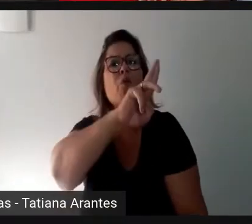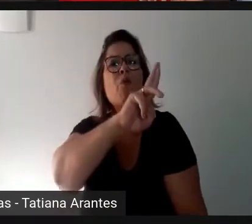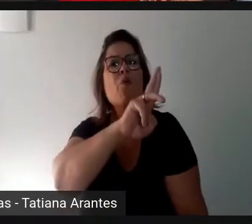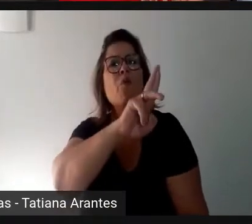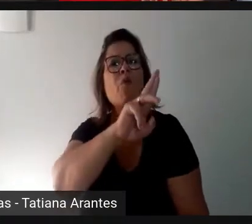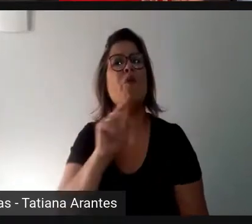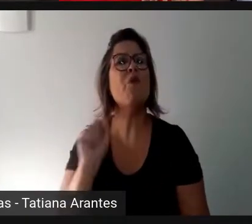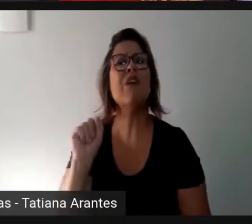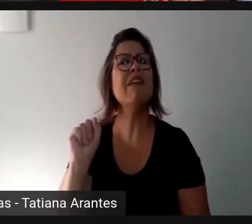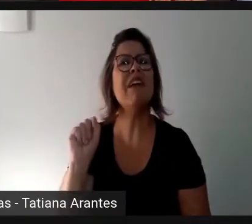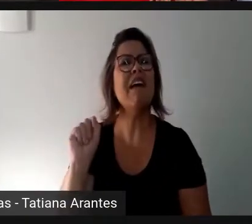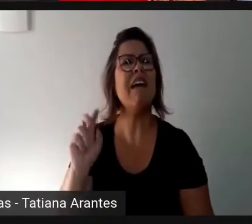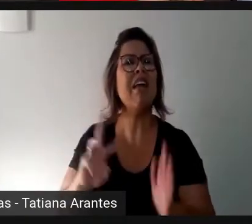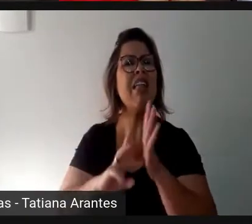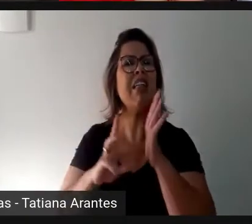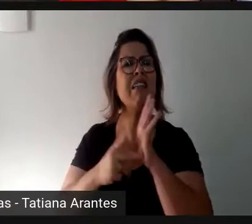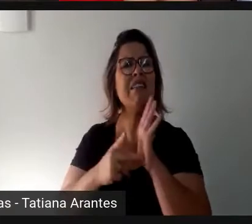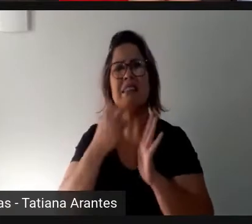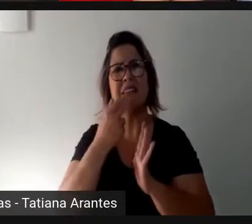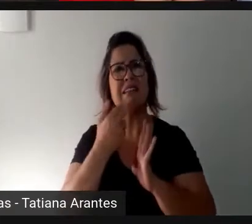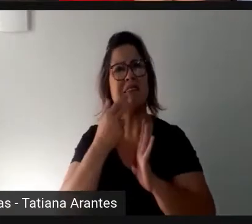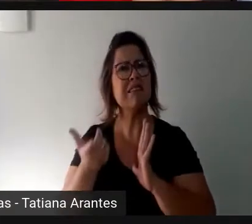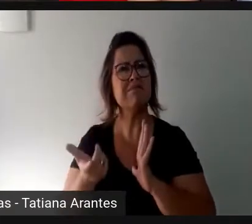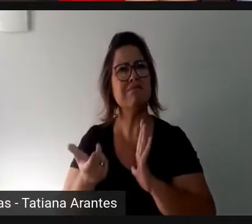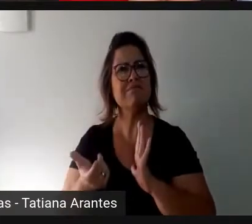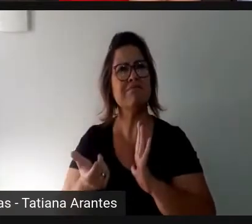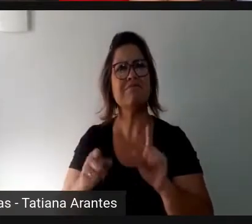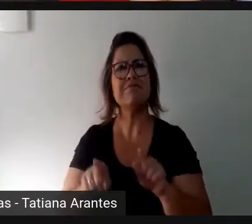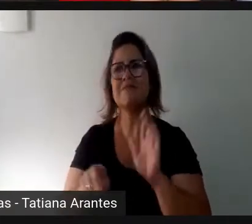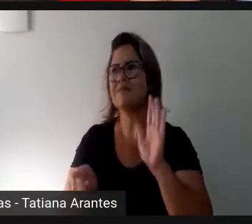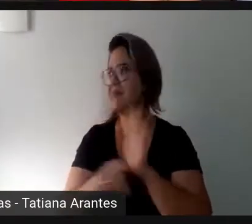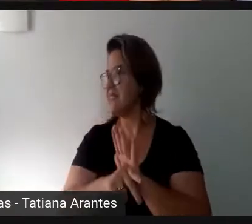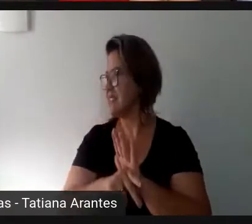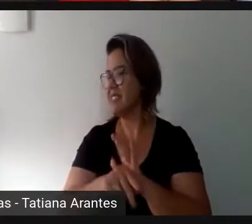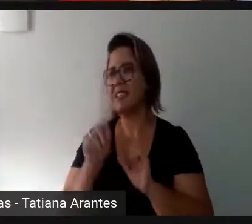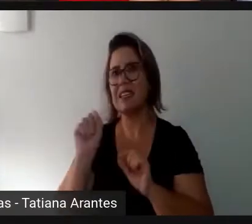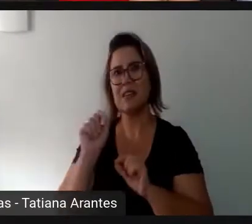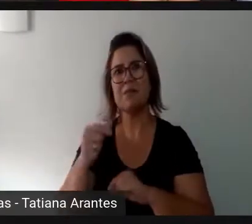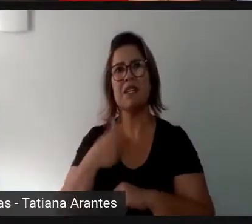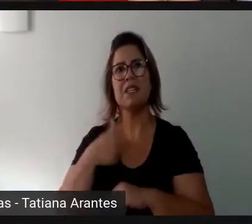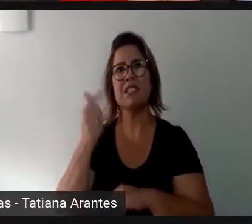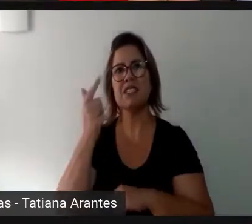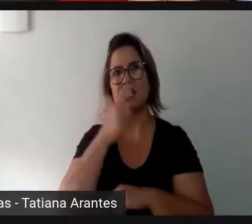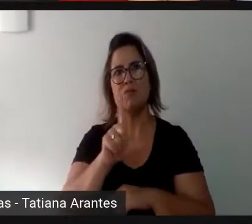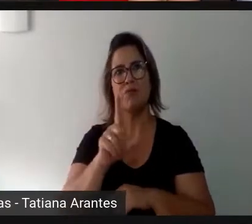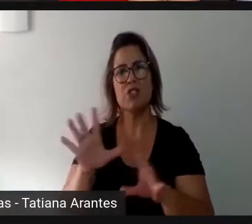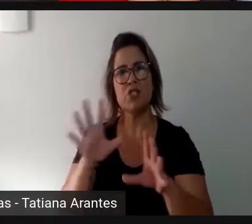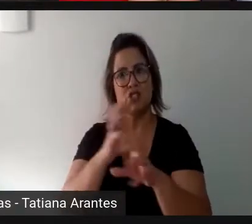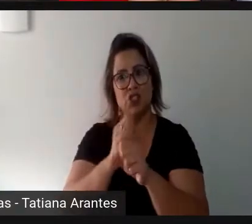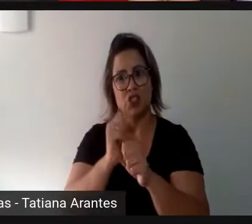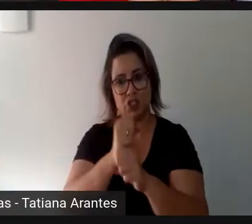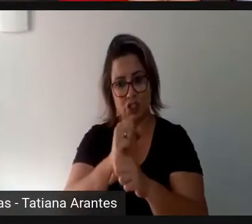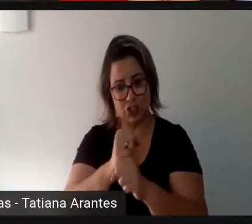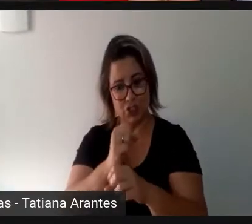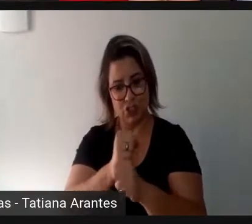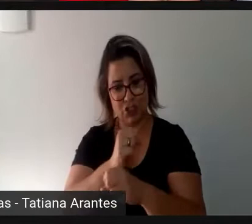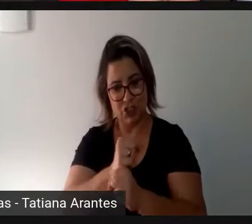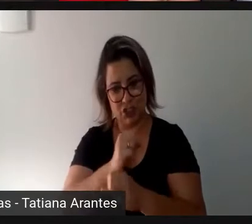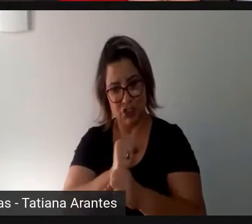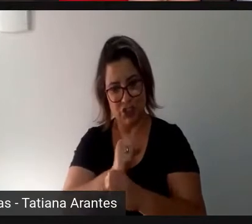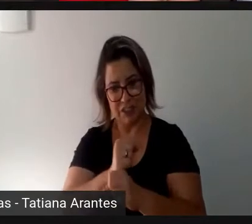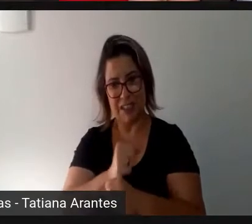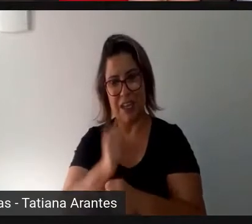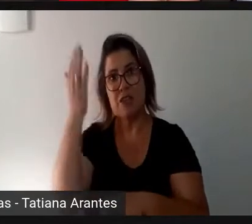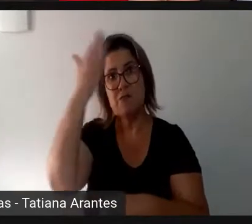accountable? É você ter uma propriedade de conseguir ser contabilizado. É você conseguir... Esse tema veio,